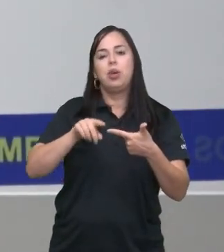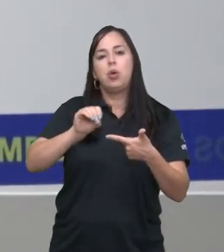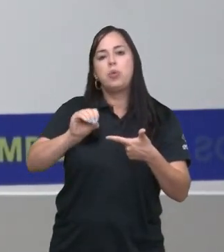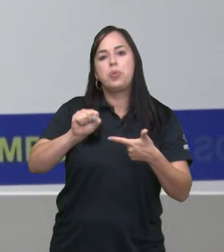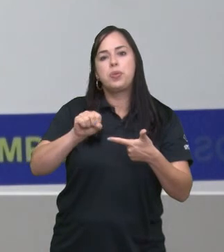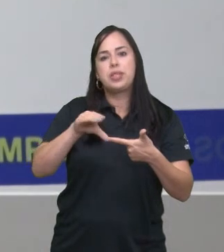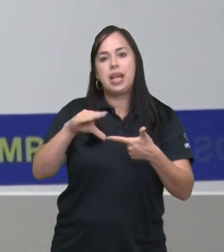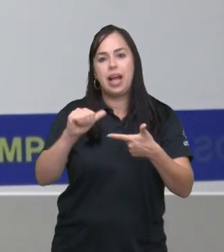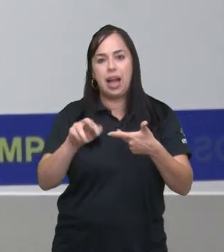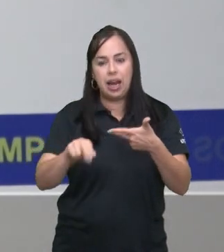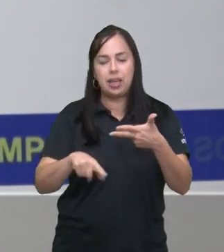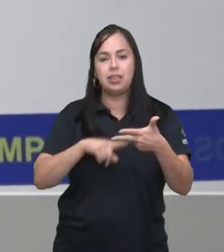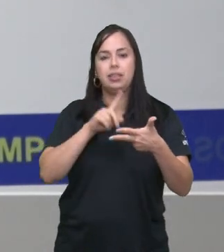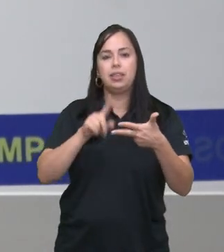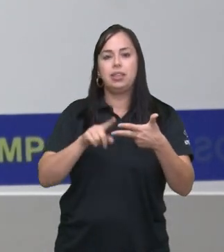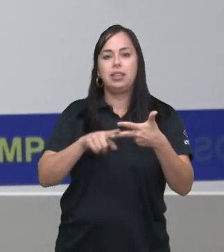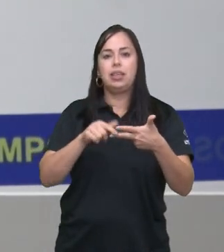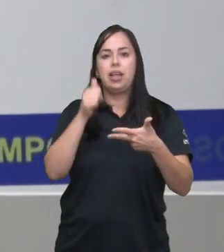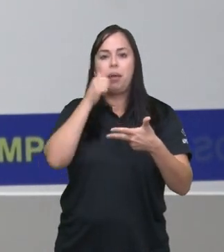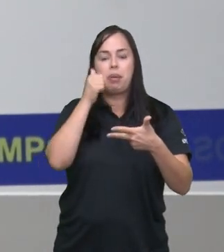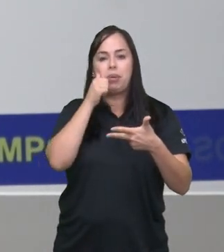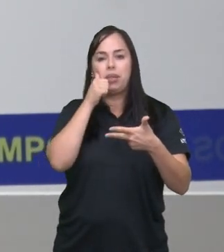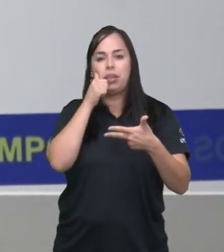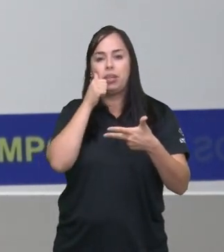Souza e a garota